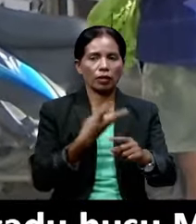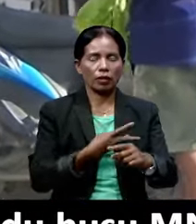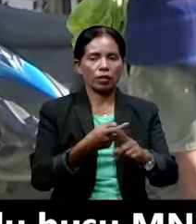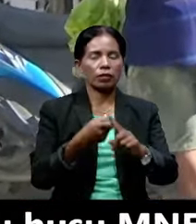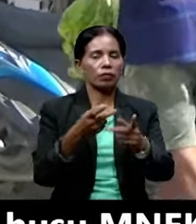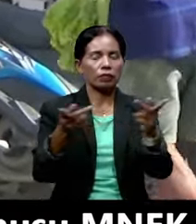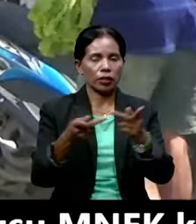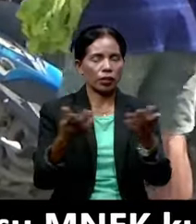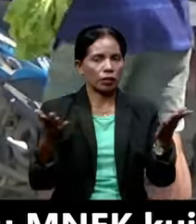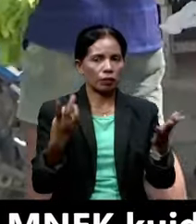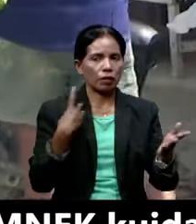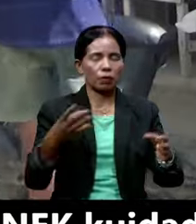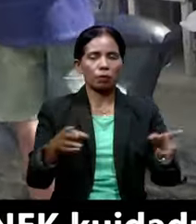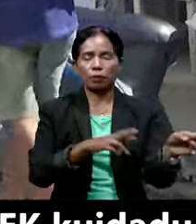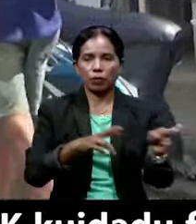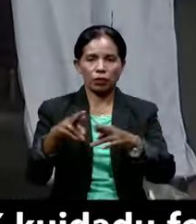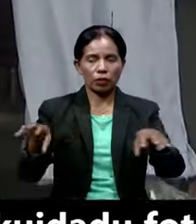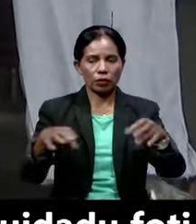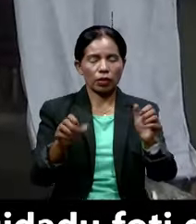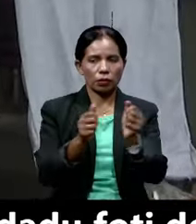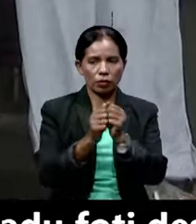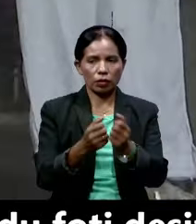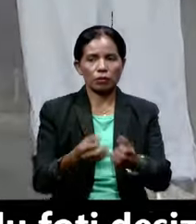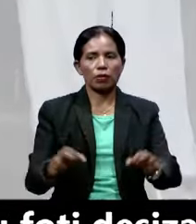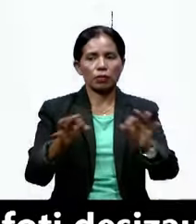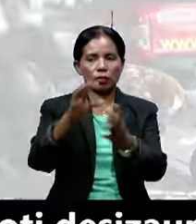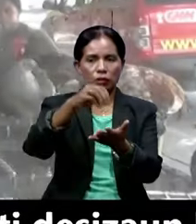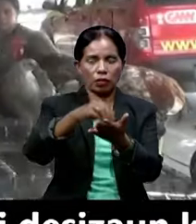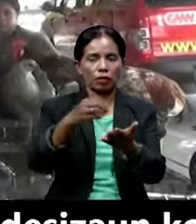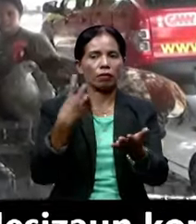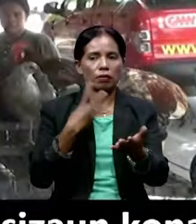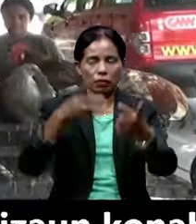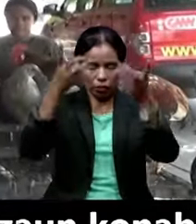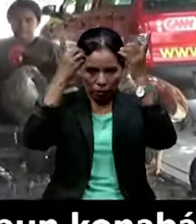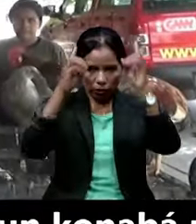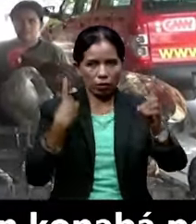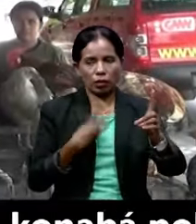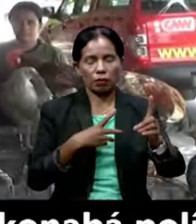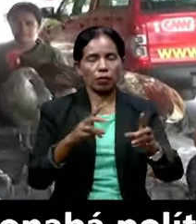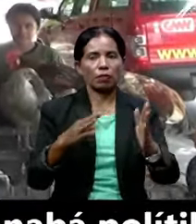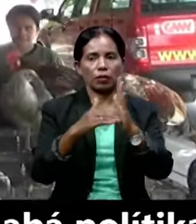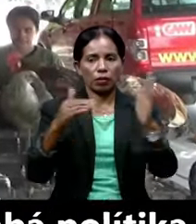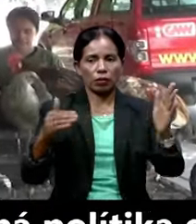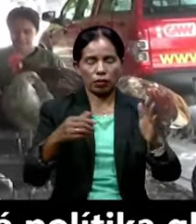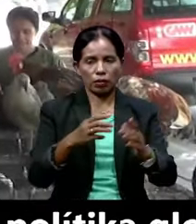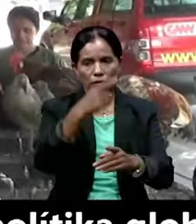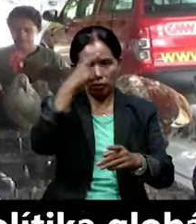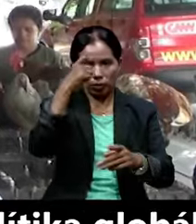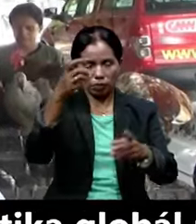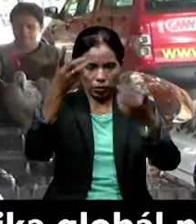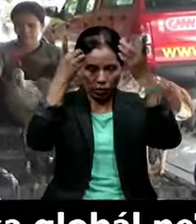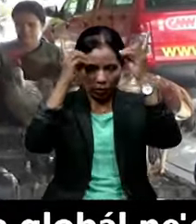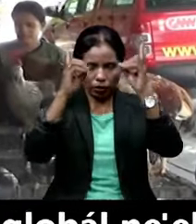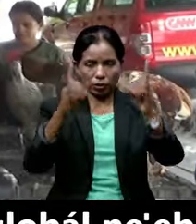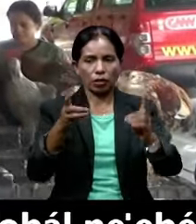sineberit mai ami pronto kopera mai be importante mak nei kreat kon sama sidang mesti start ami la belat kontra tamba jane sidang